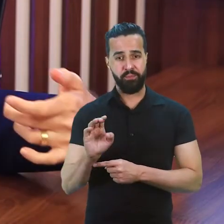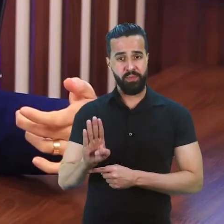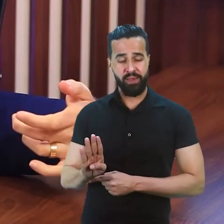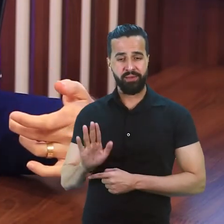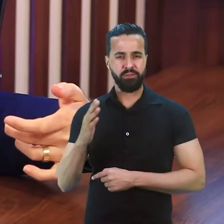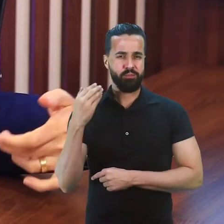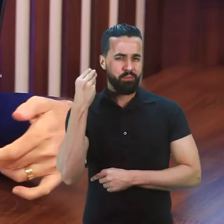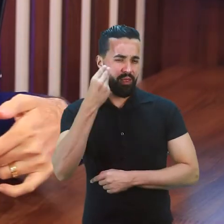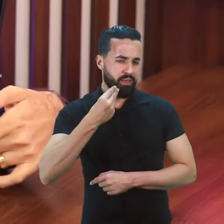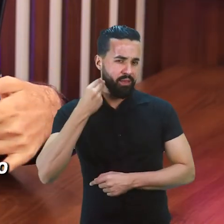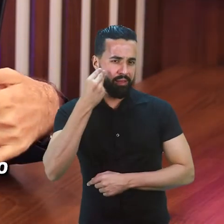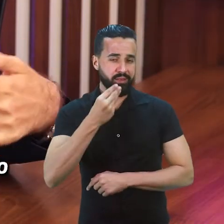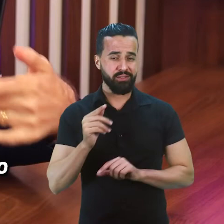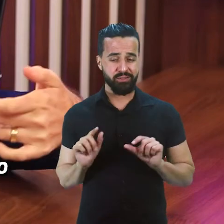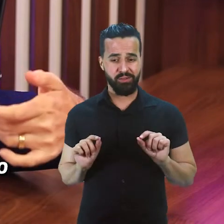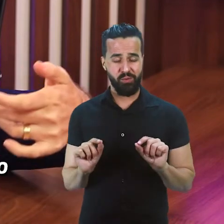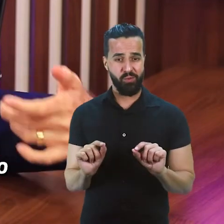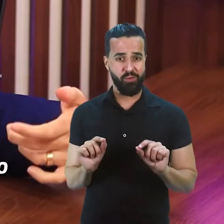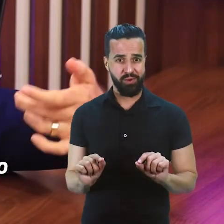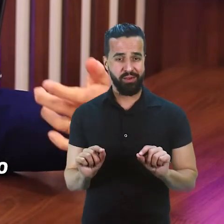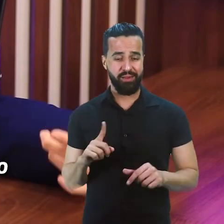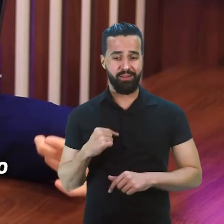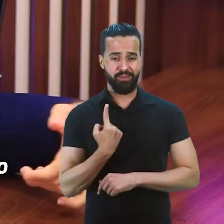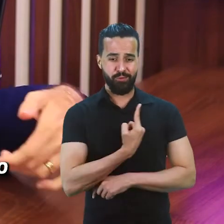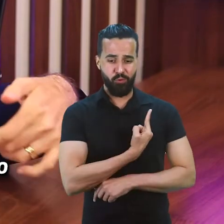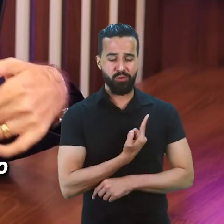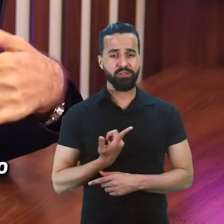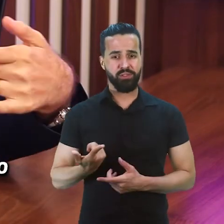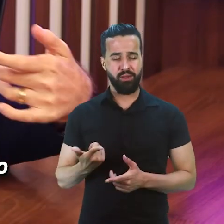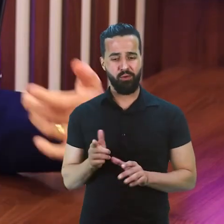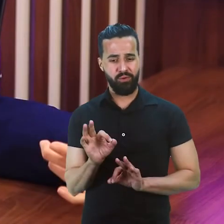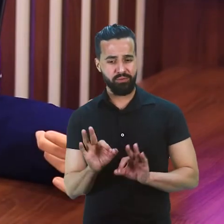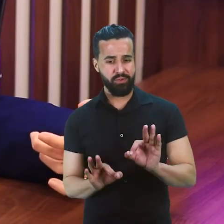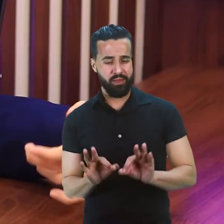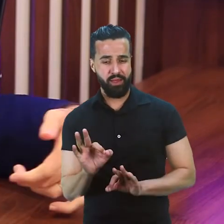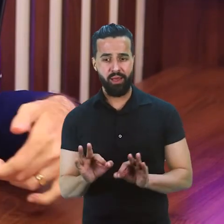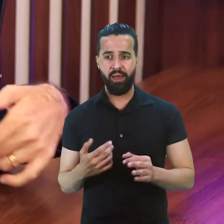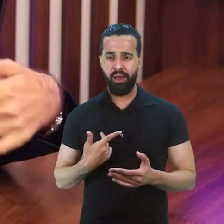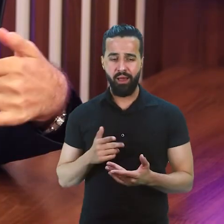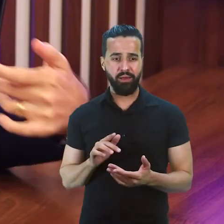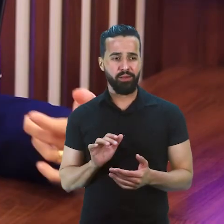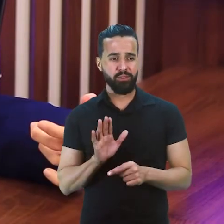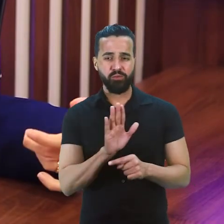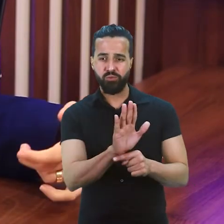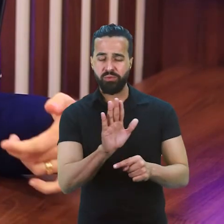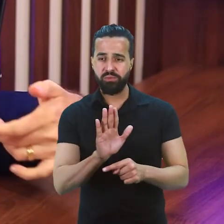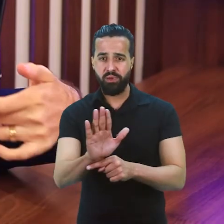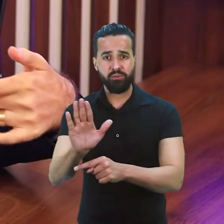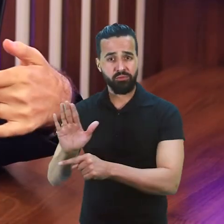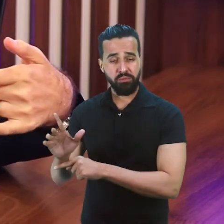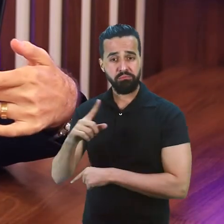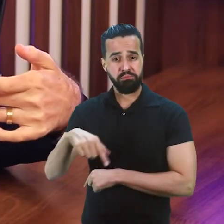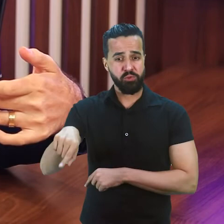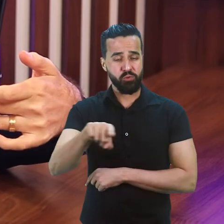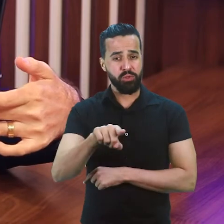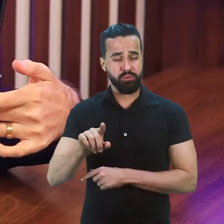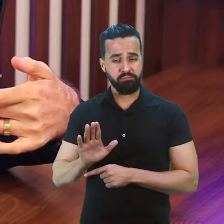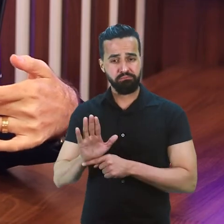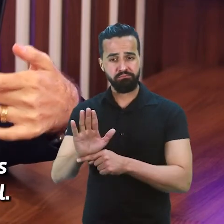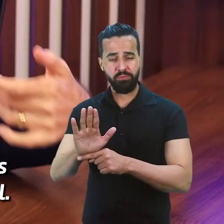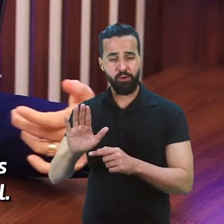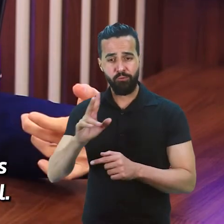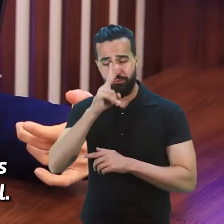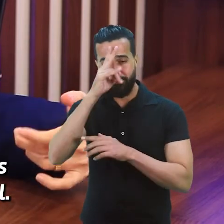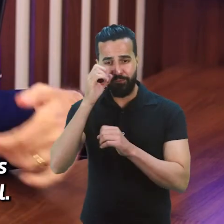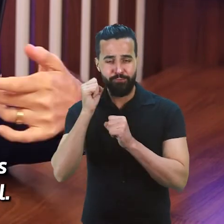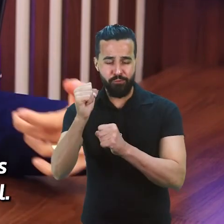gente teve aqui, né, de consolidação de união de segmento, para as outras seccionais, para fortalecer isso, para a gente ter